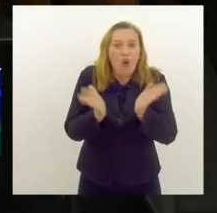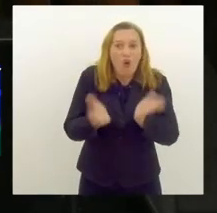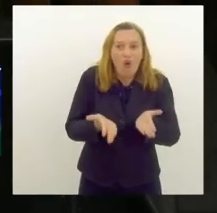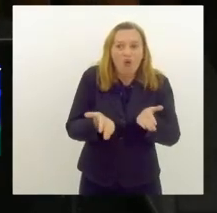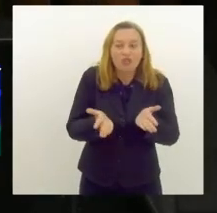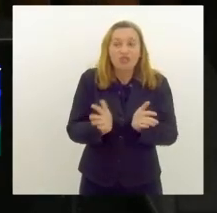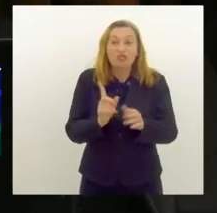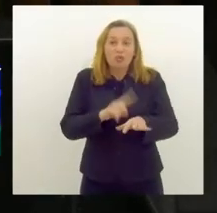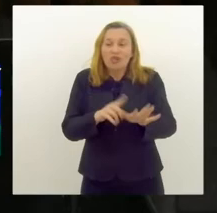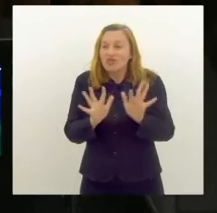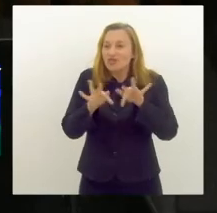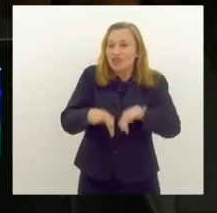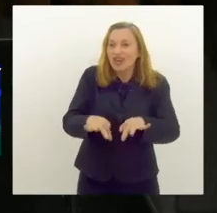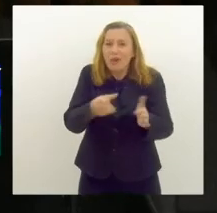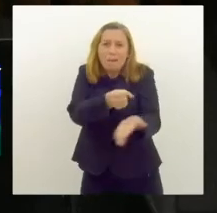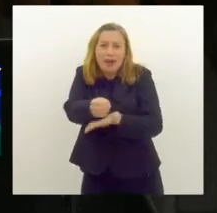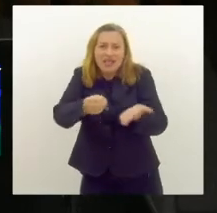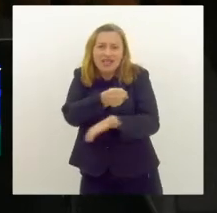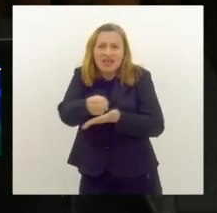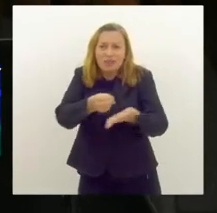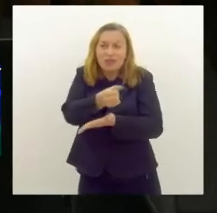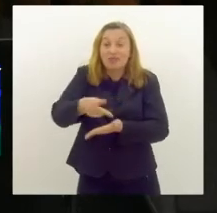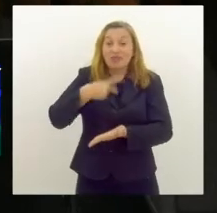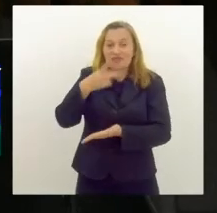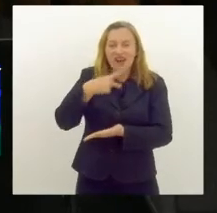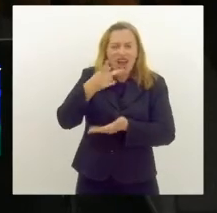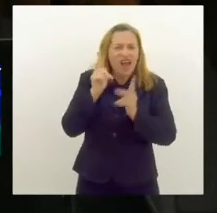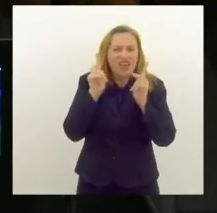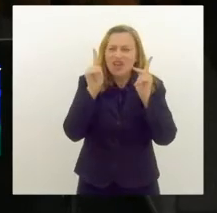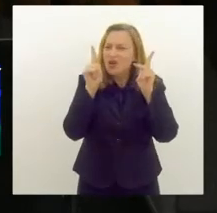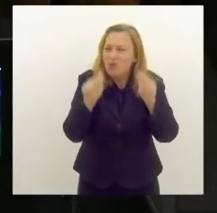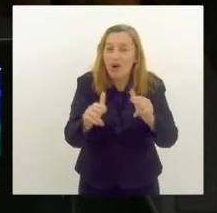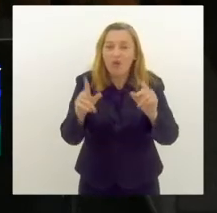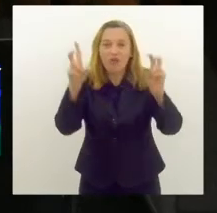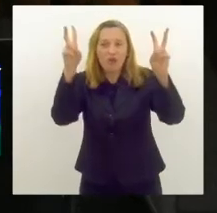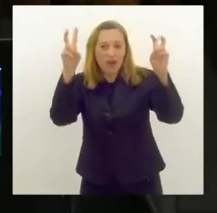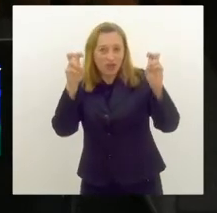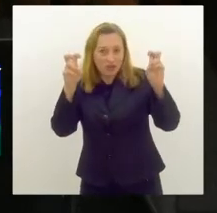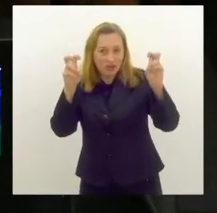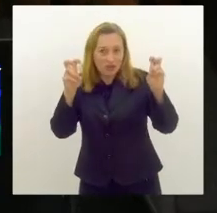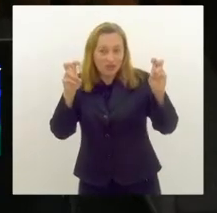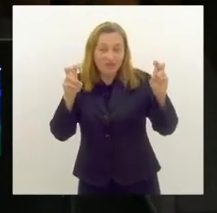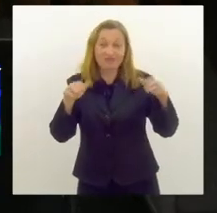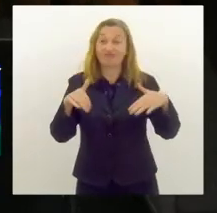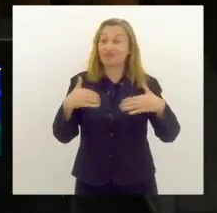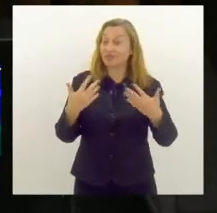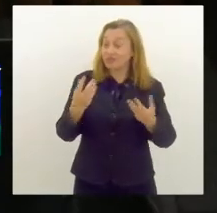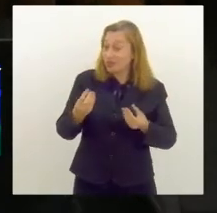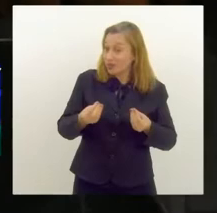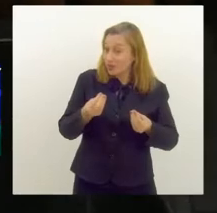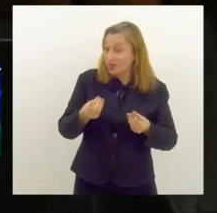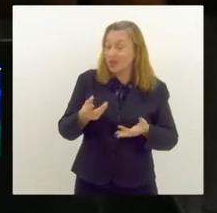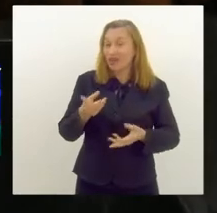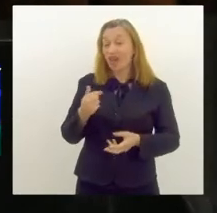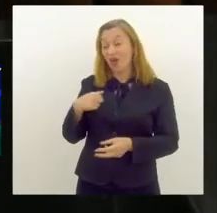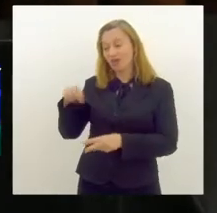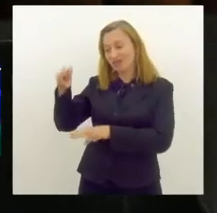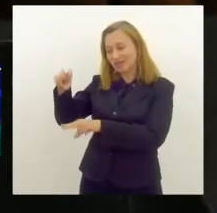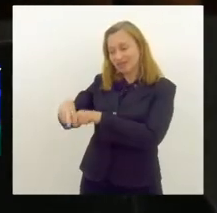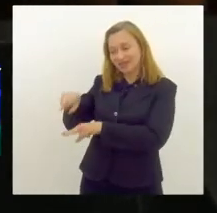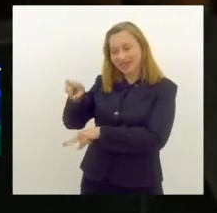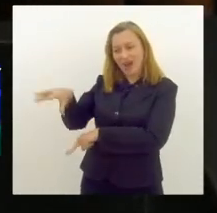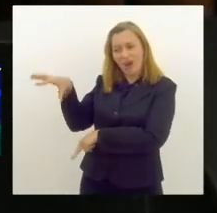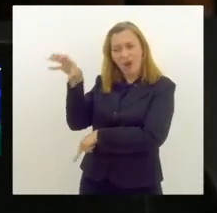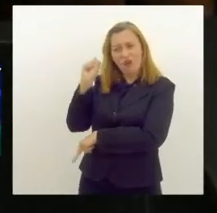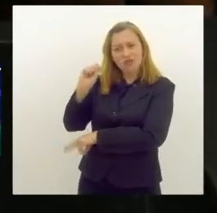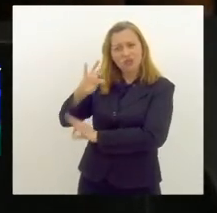expediente final vai ser basicamente para tratar do mesmo assunto. Assim como eu estava ali sentada,